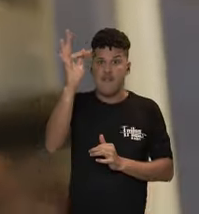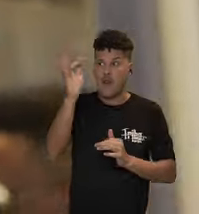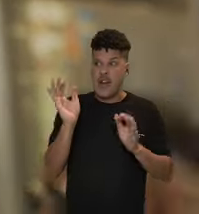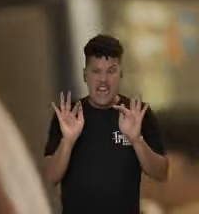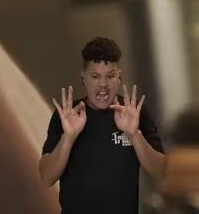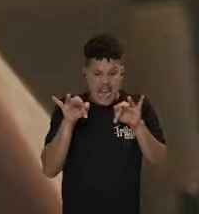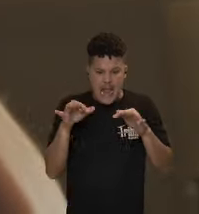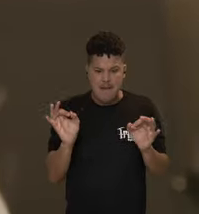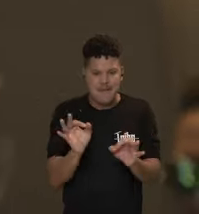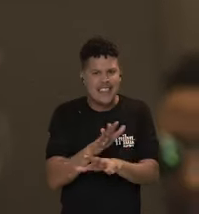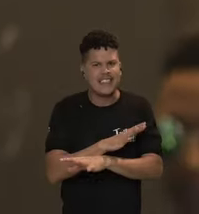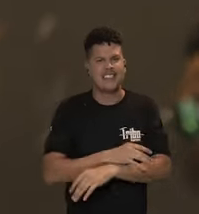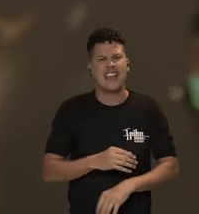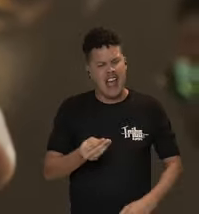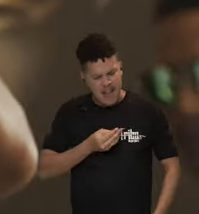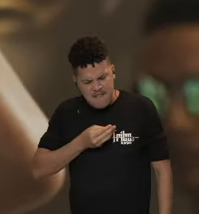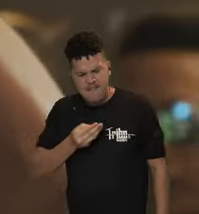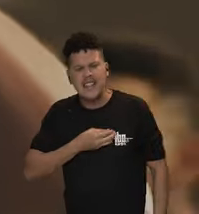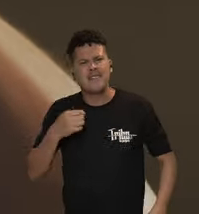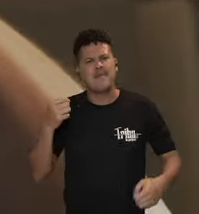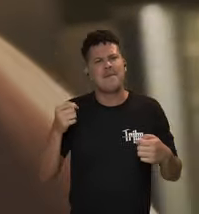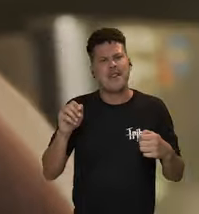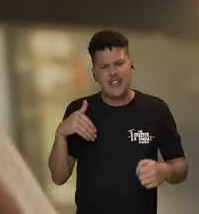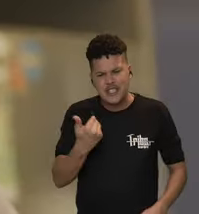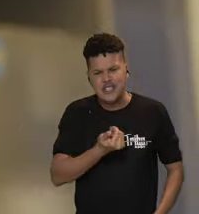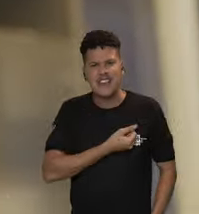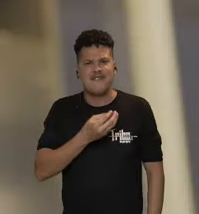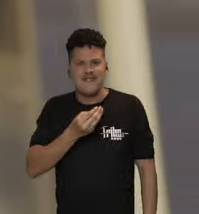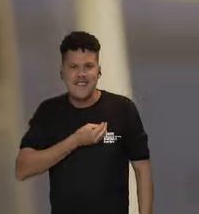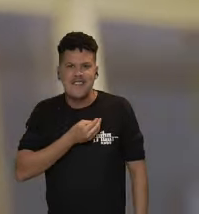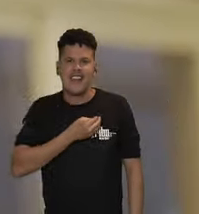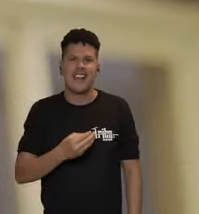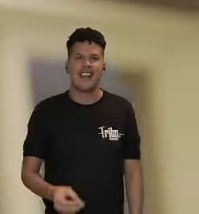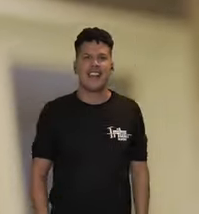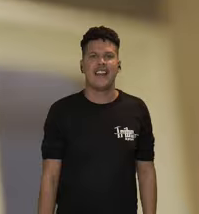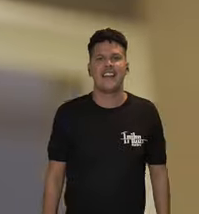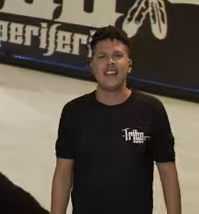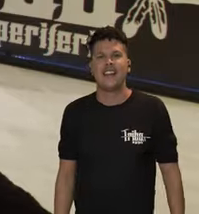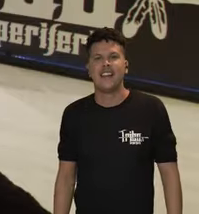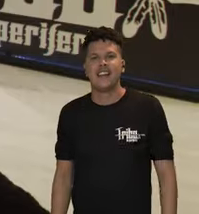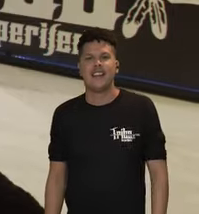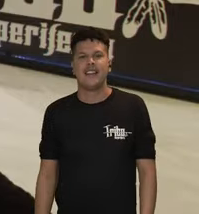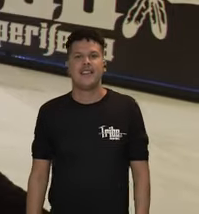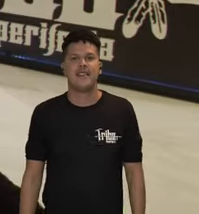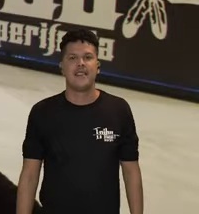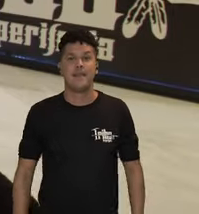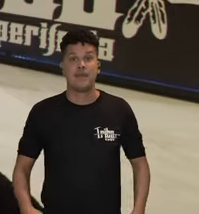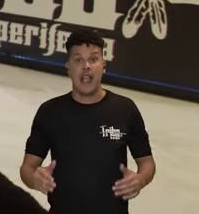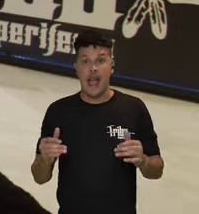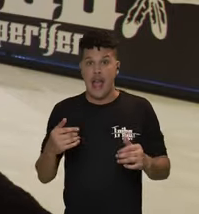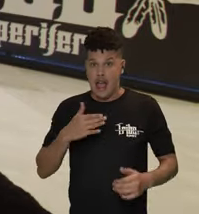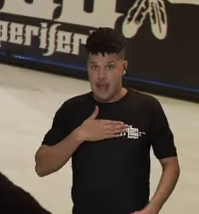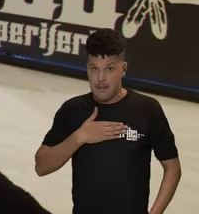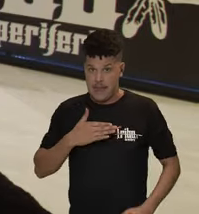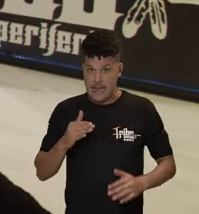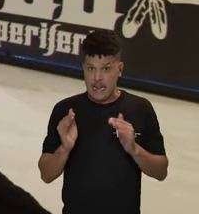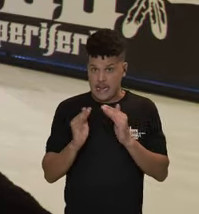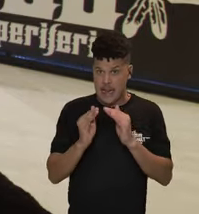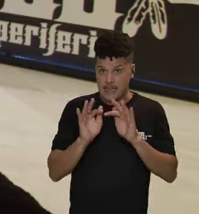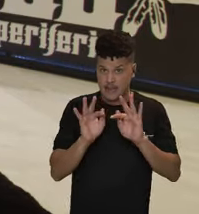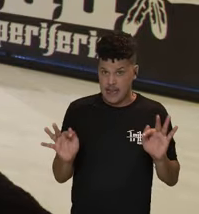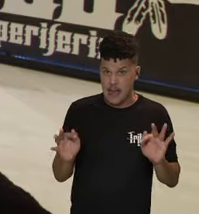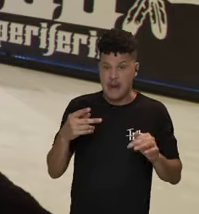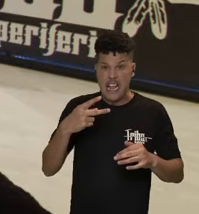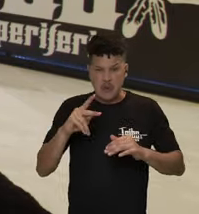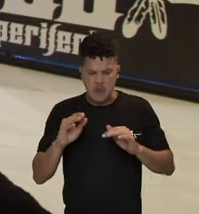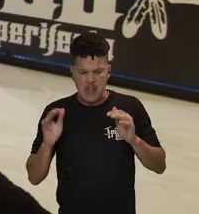limite. A vida é pra gente viver, sim. Da sua mansão até a minha kit. Momentos que